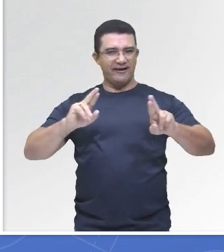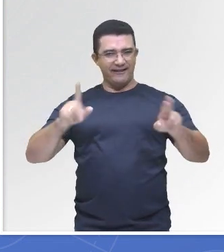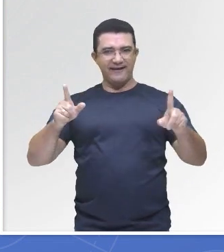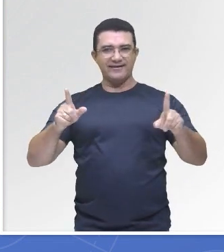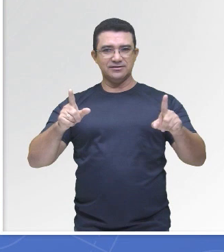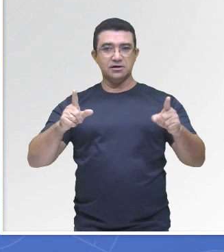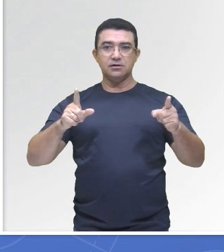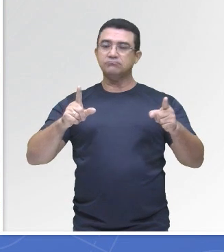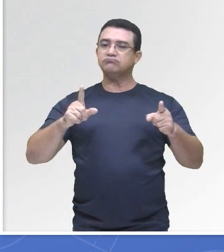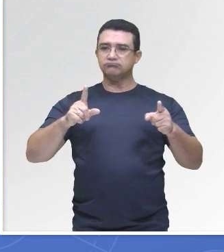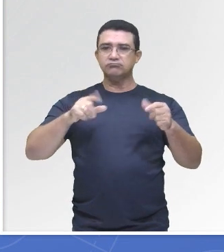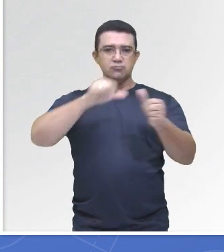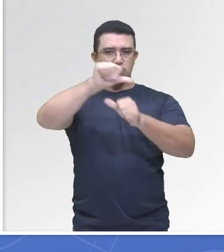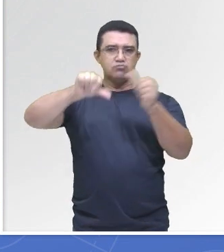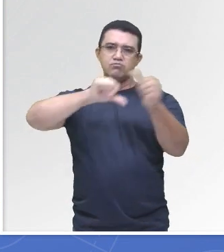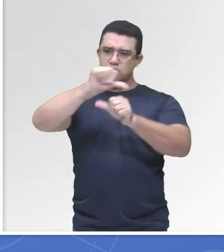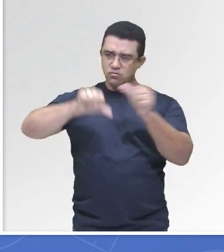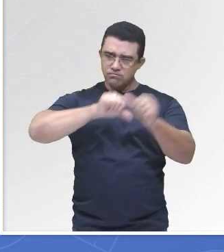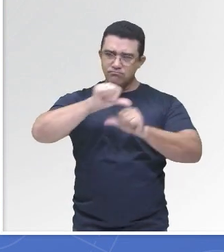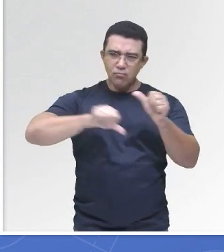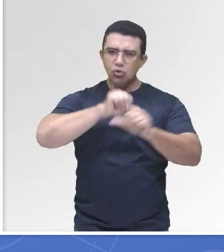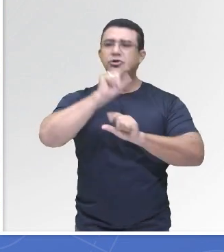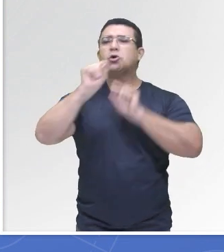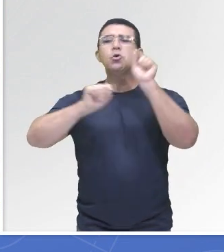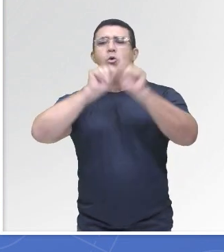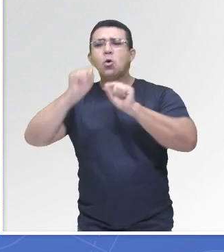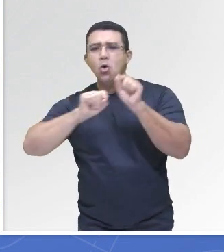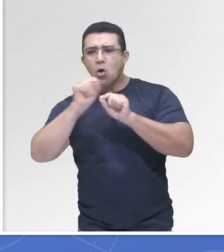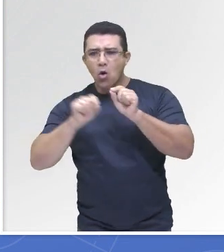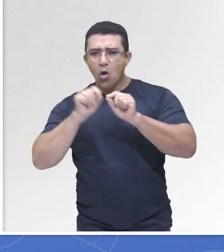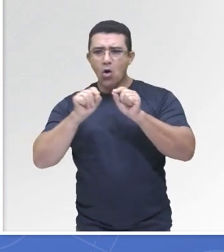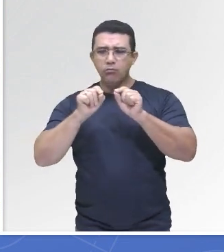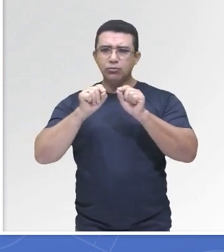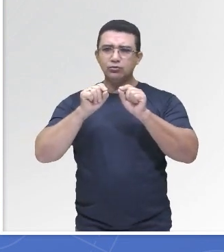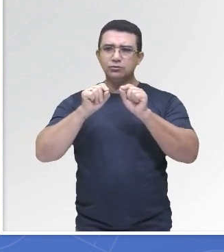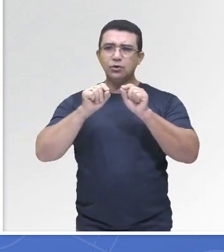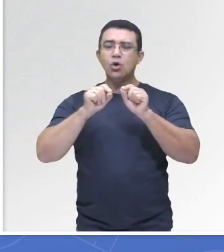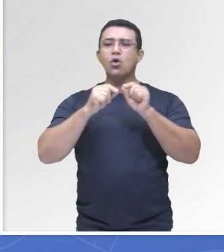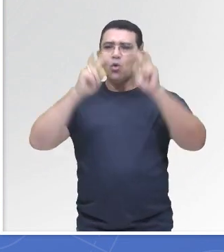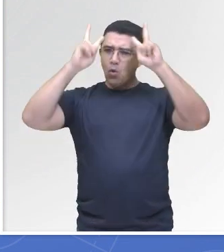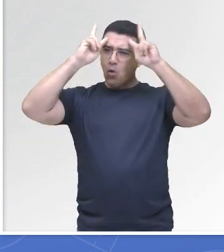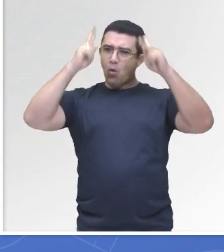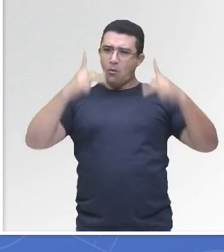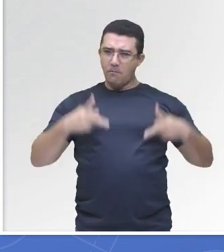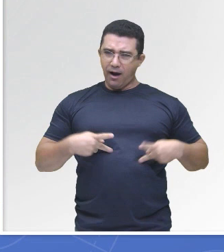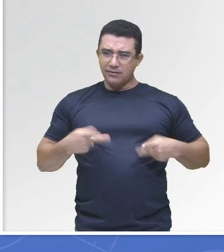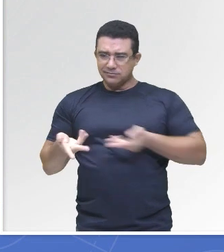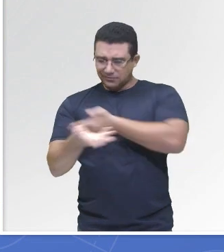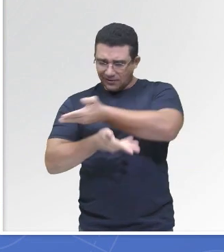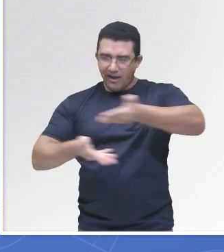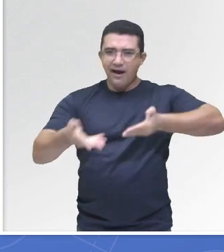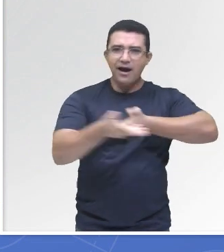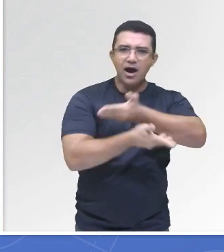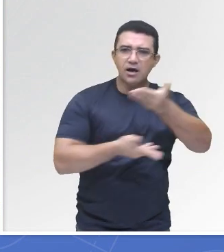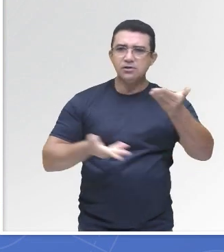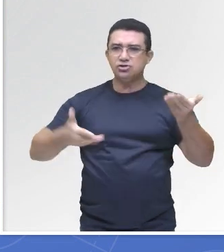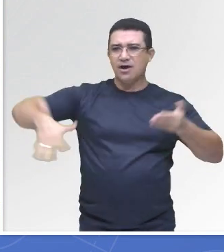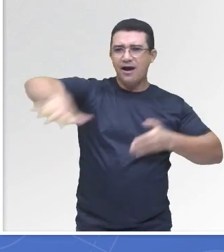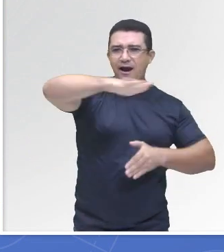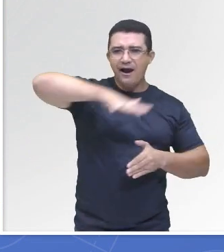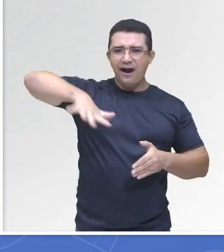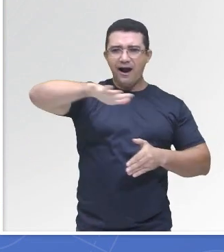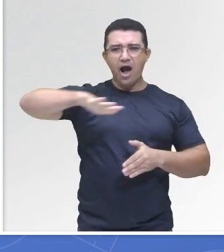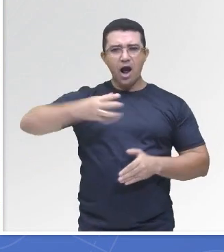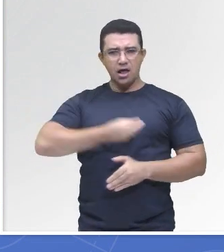mudar completamente a forma, né, do ser humano interagir com o ambiente em que ele